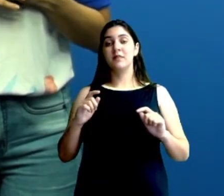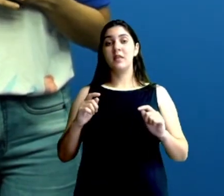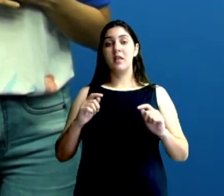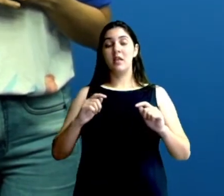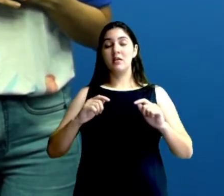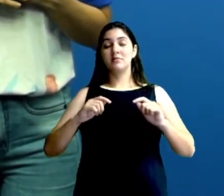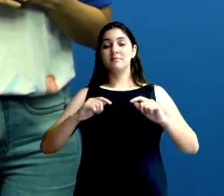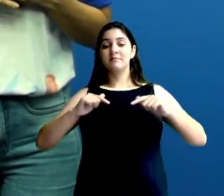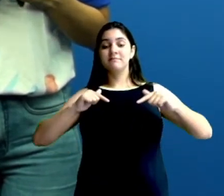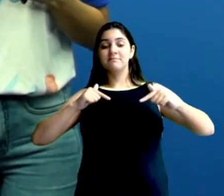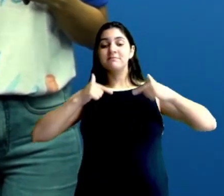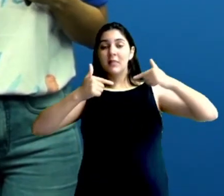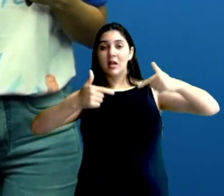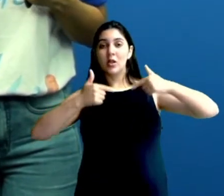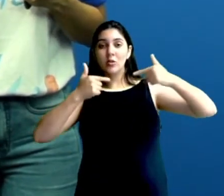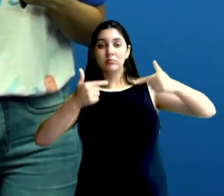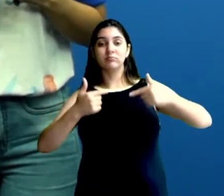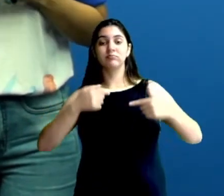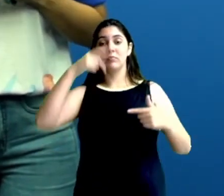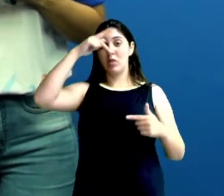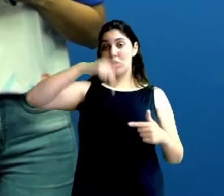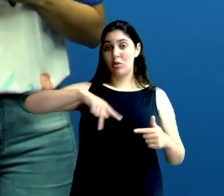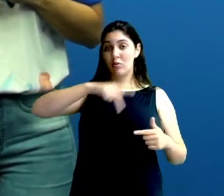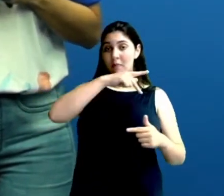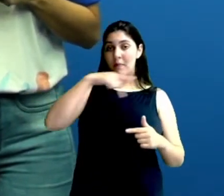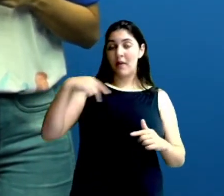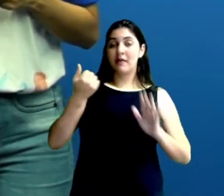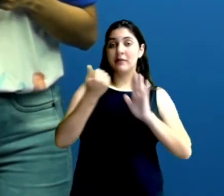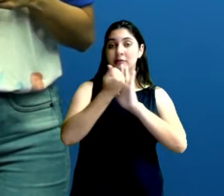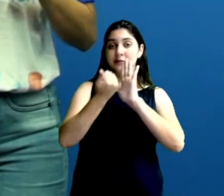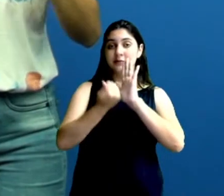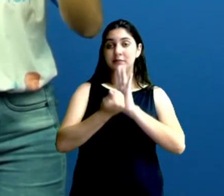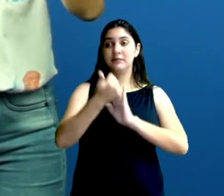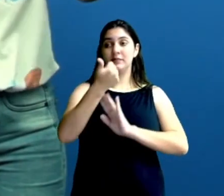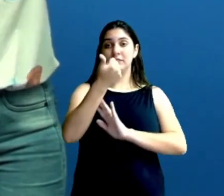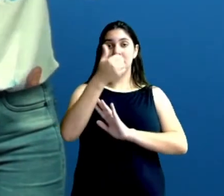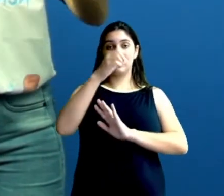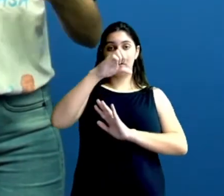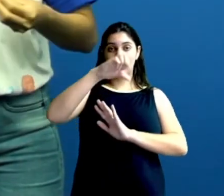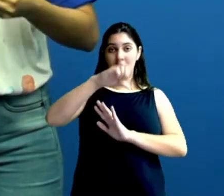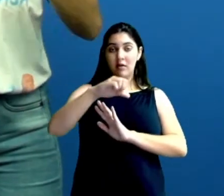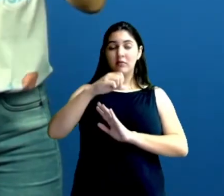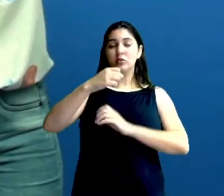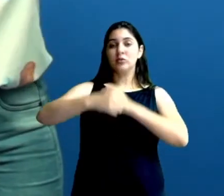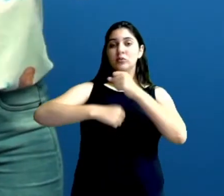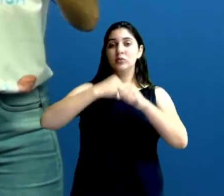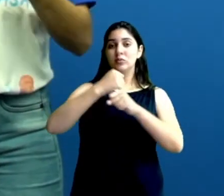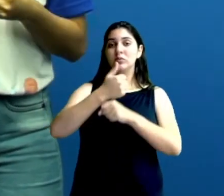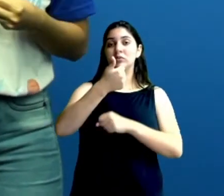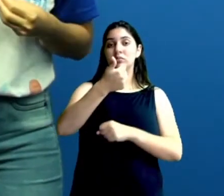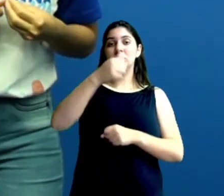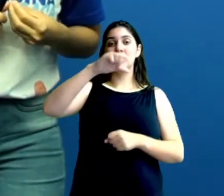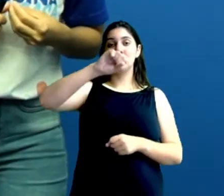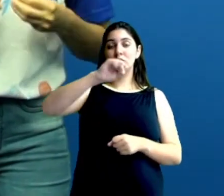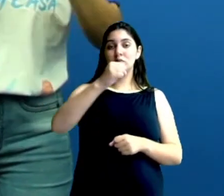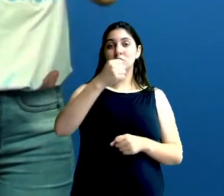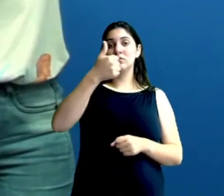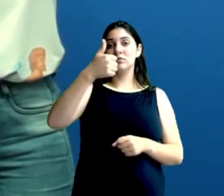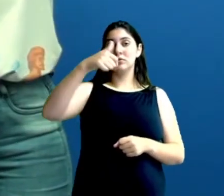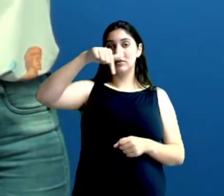Padres no século XIX, em 1817, que é a Revolução